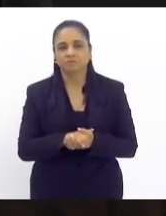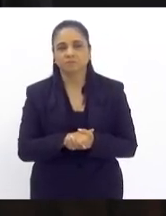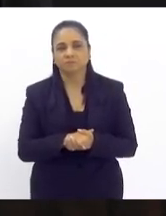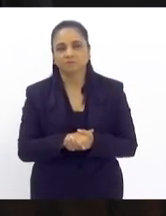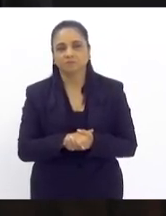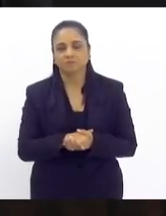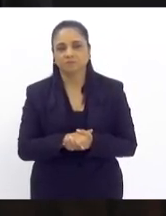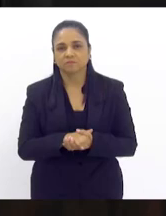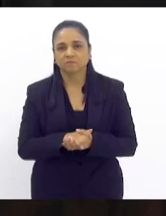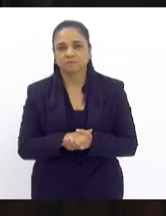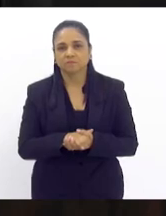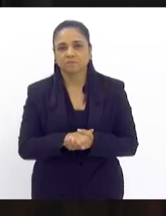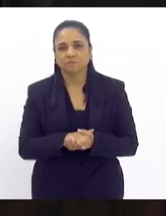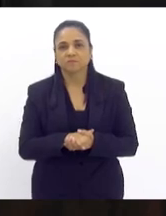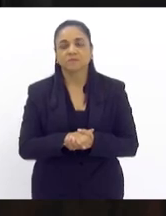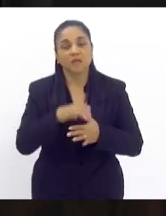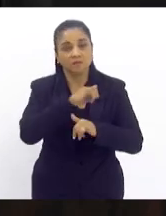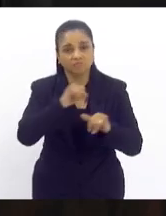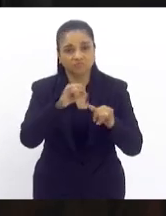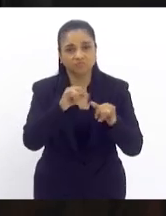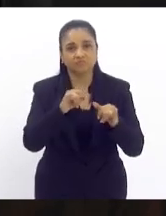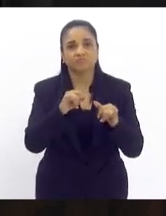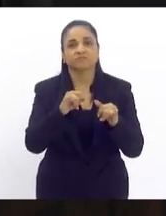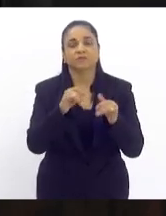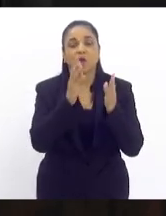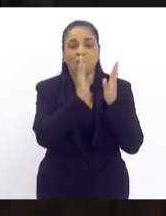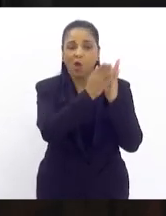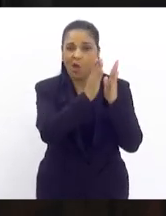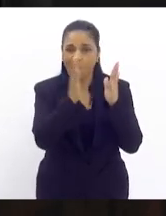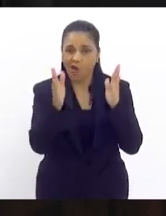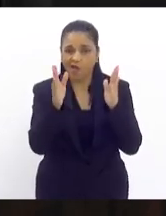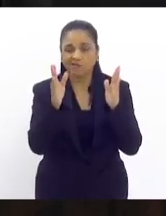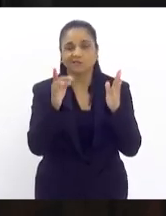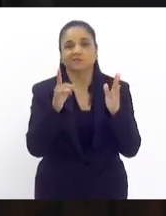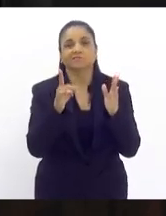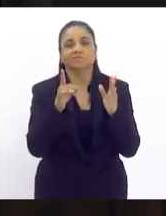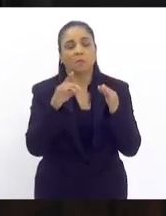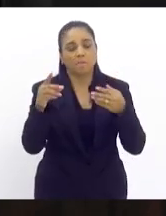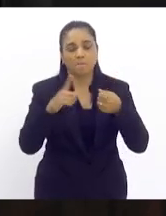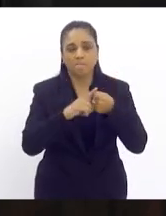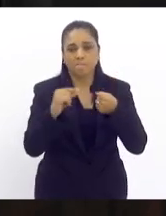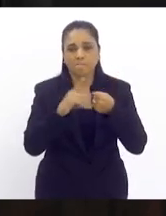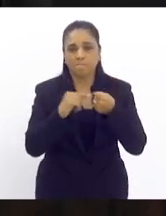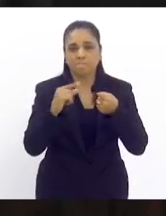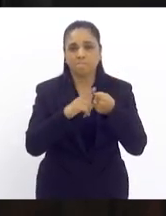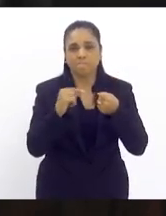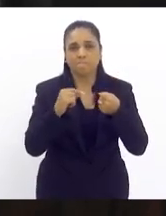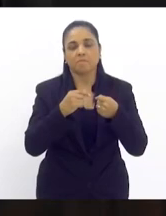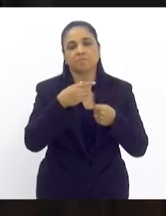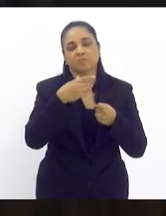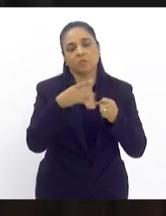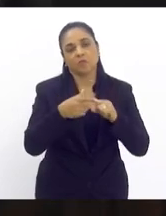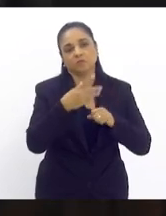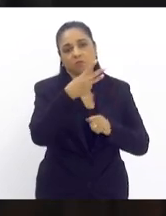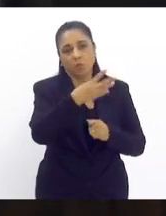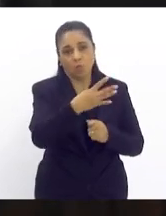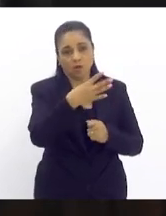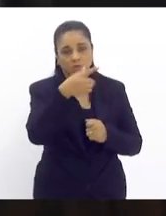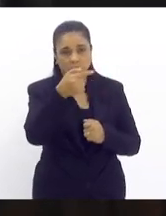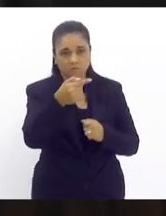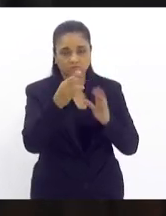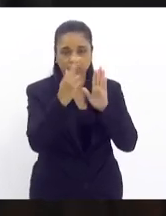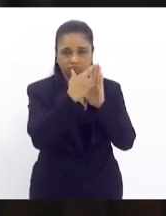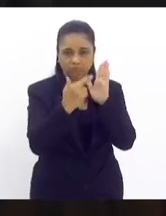Consignado, deputado. Anuncio, incluído na ordem do dia, de acordo com o parágrafo 3º do artigo 47 do Regimento